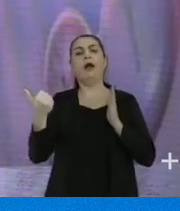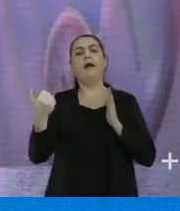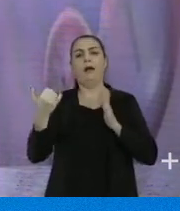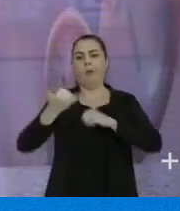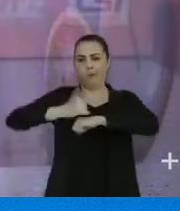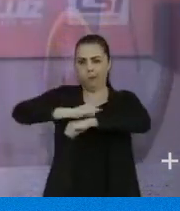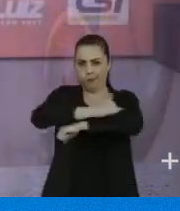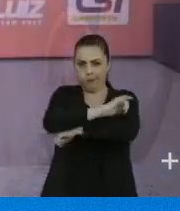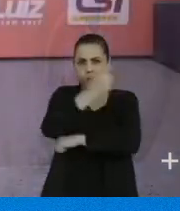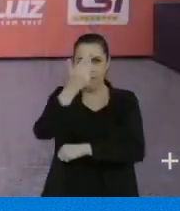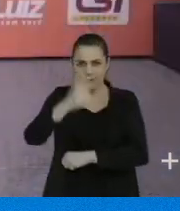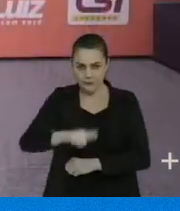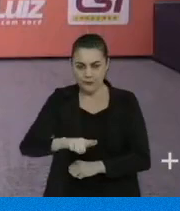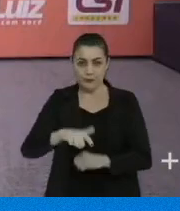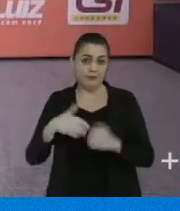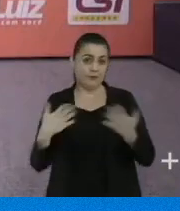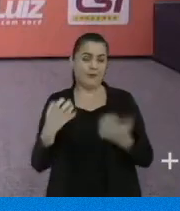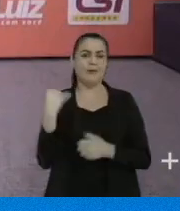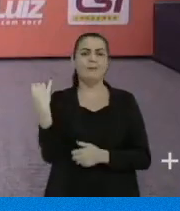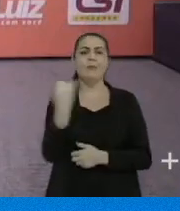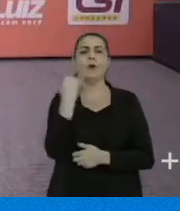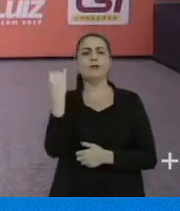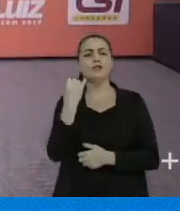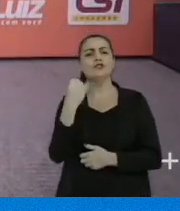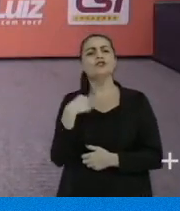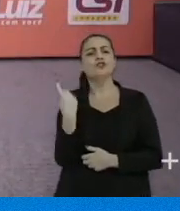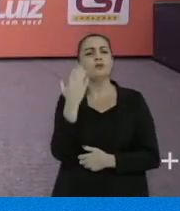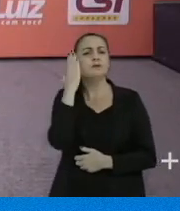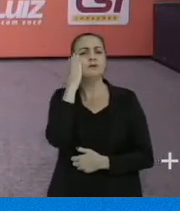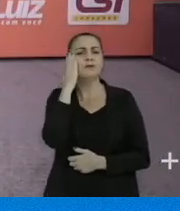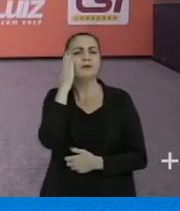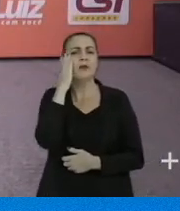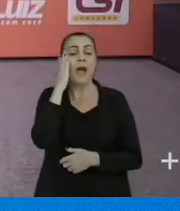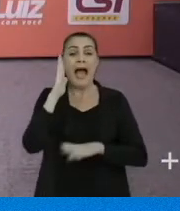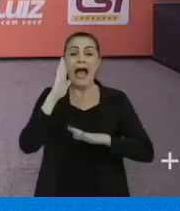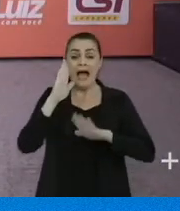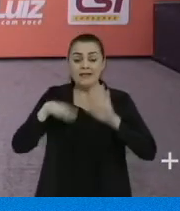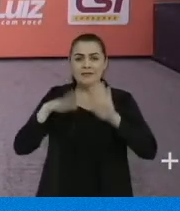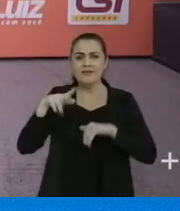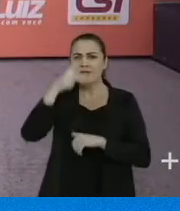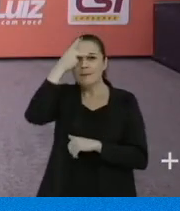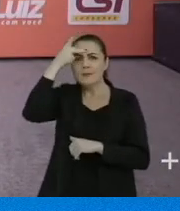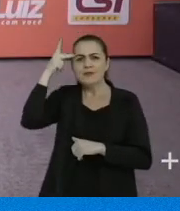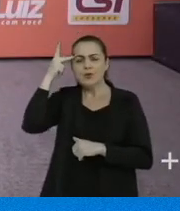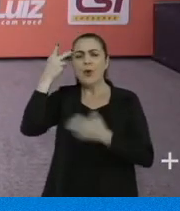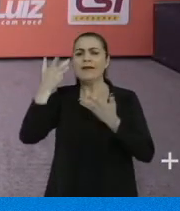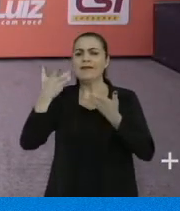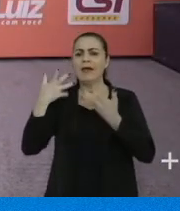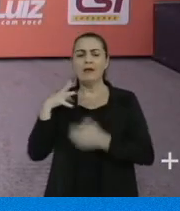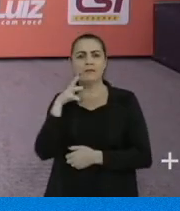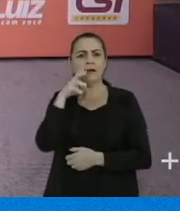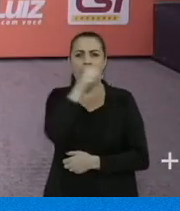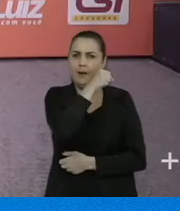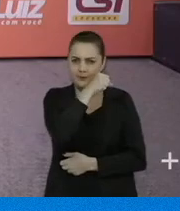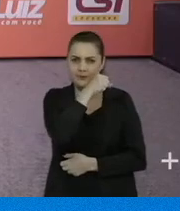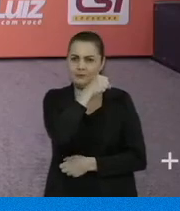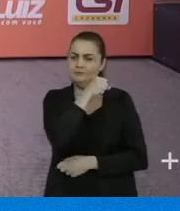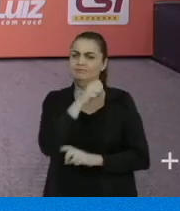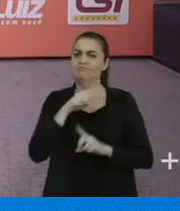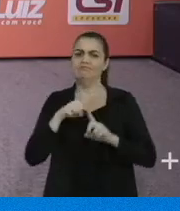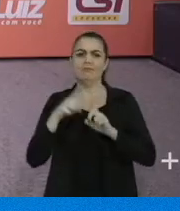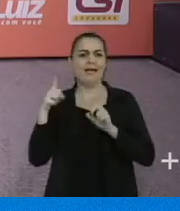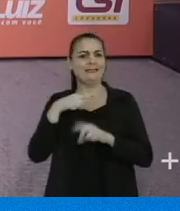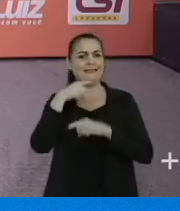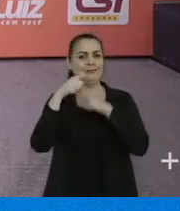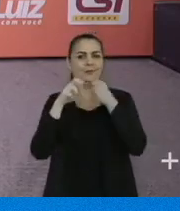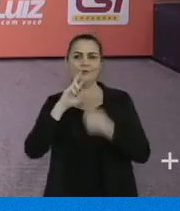gente. As pessoas, às vezes, querem um imediatismo e, no imediatismo, a gente não consegue resultados. O